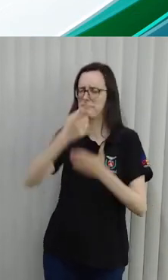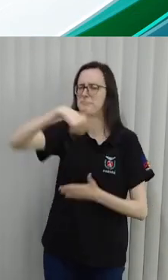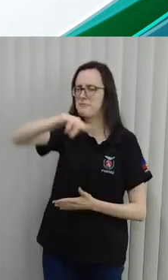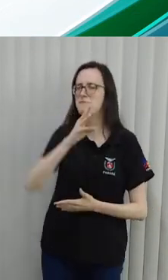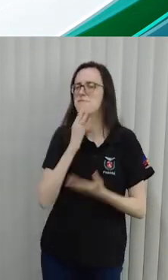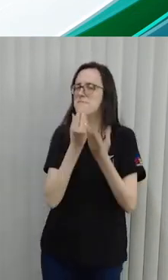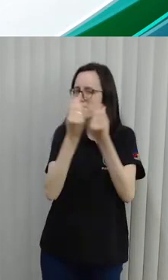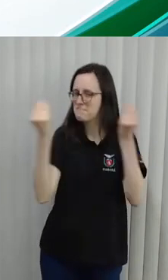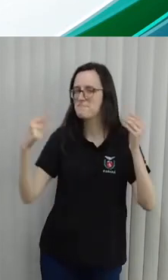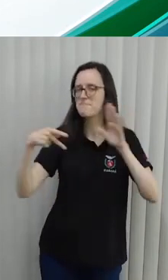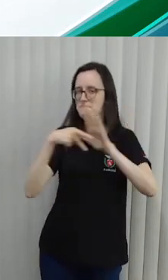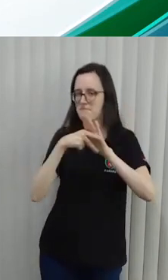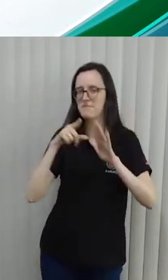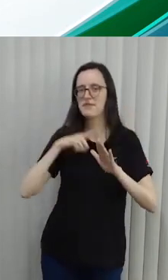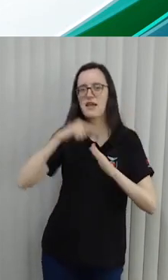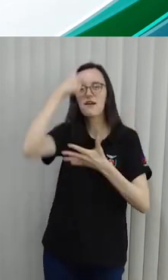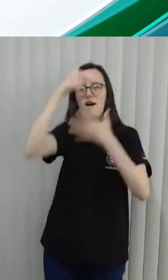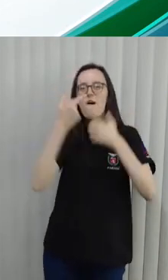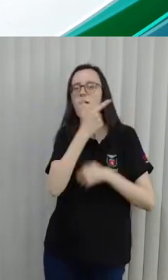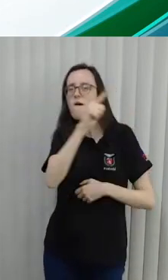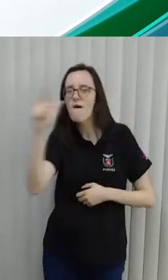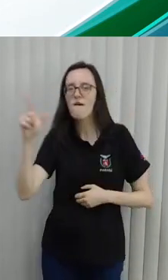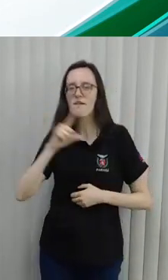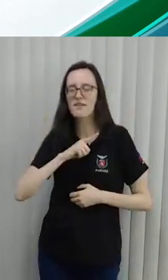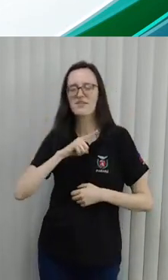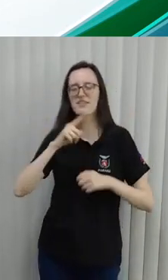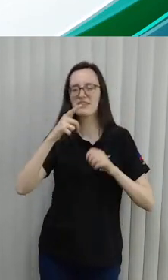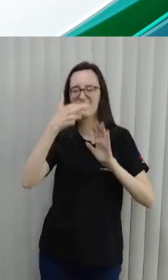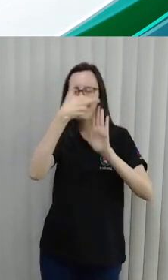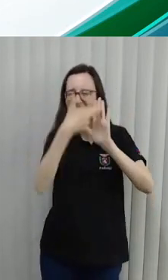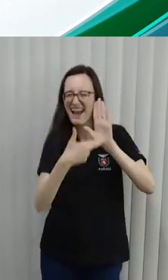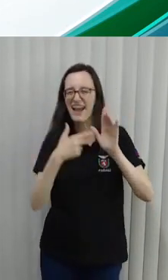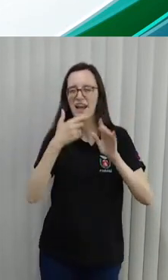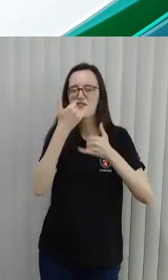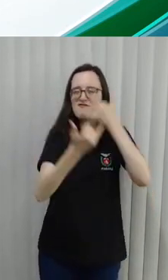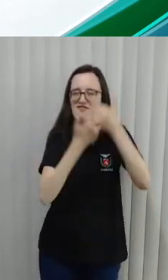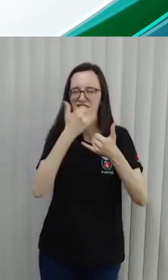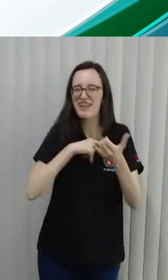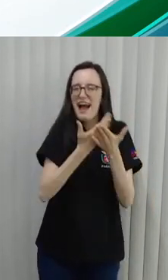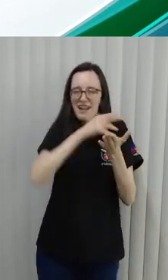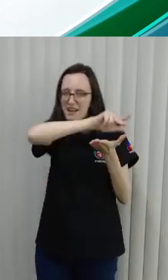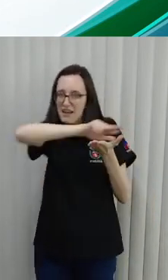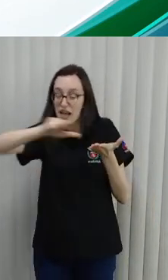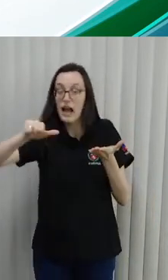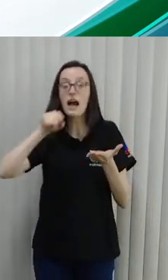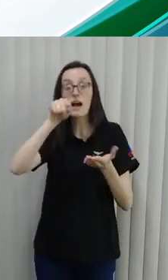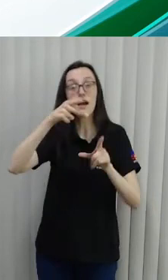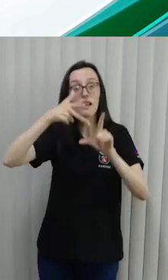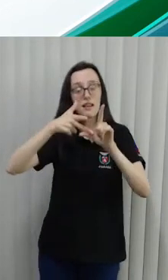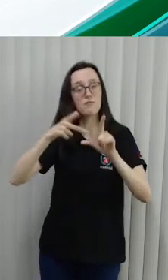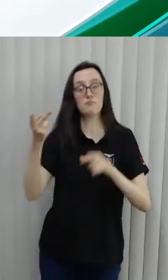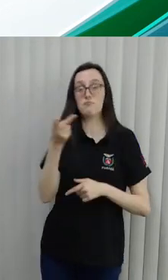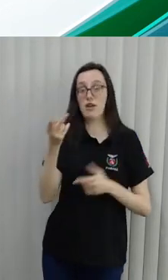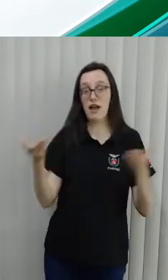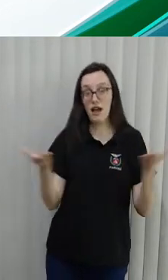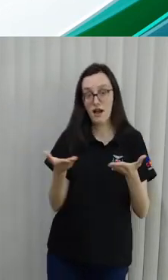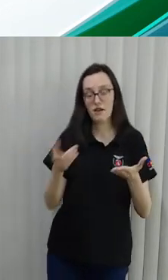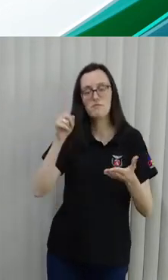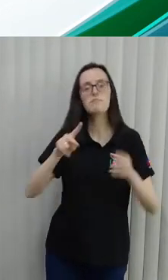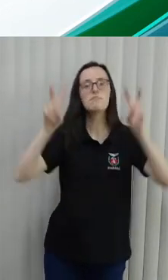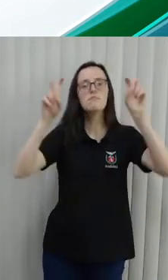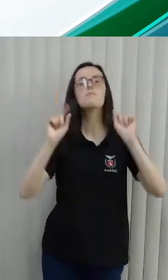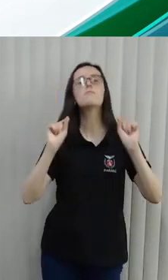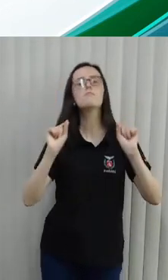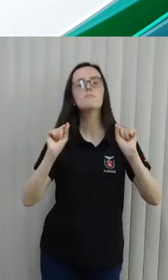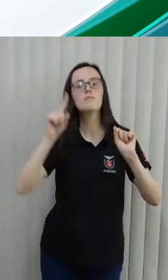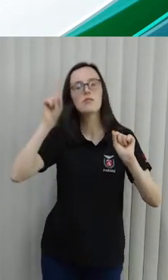também, conhecem lá do jogo do Pong, da regra do 3, do jogo do troco, né? Então, a live é com eles, que é o tema